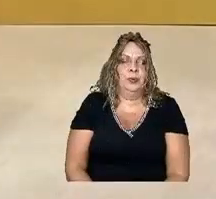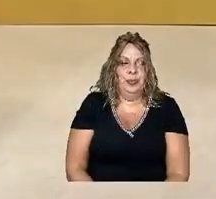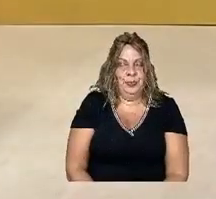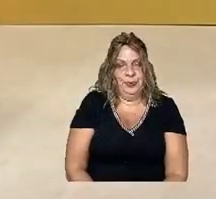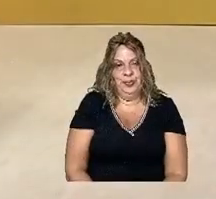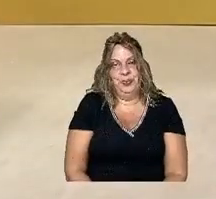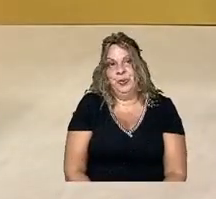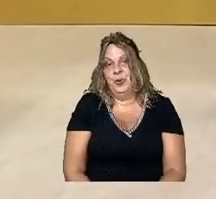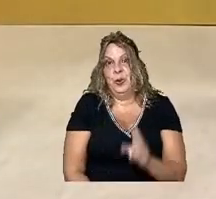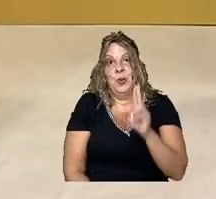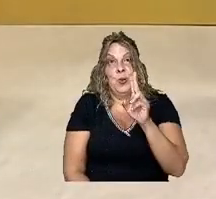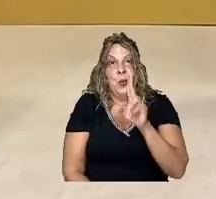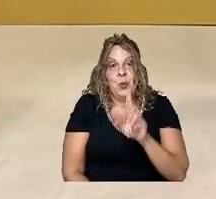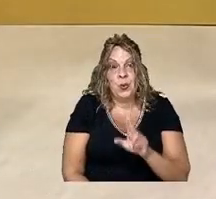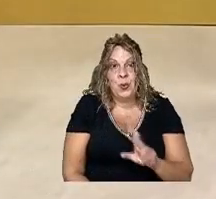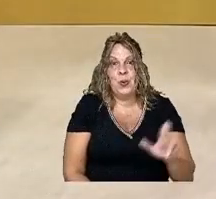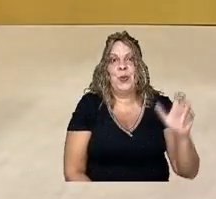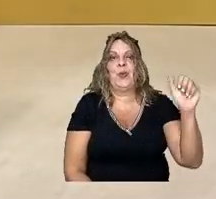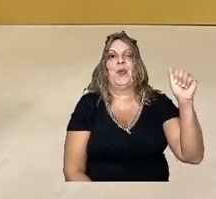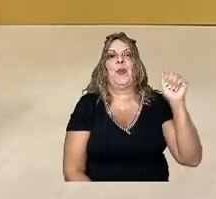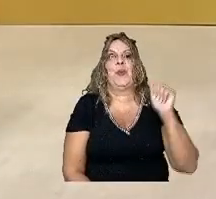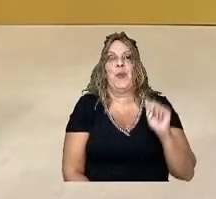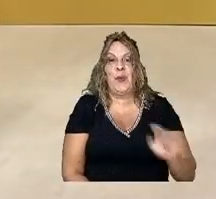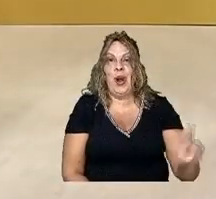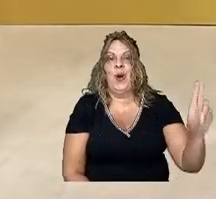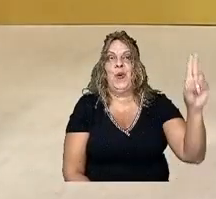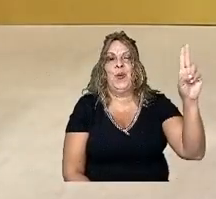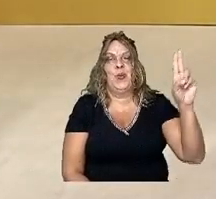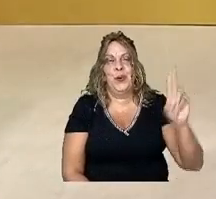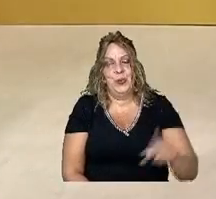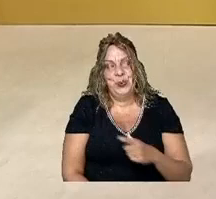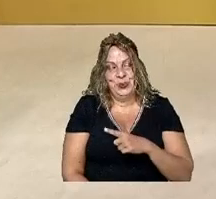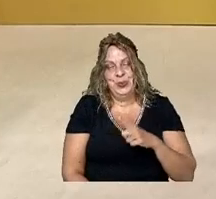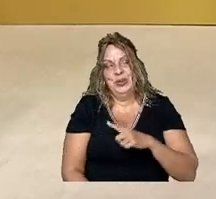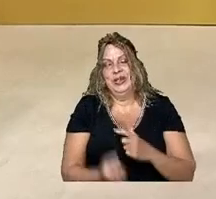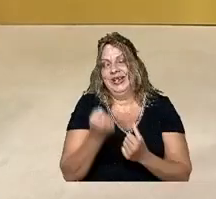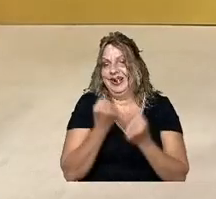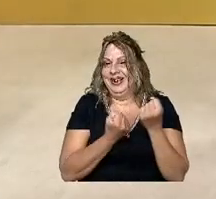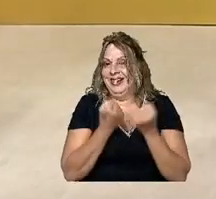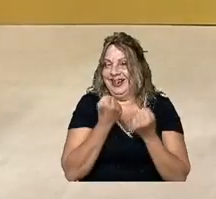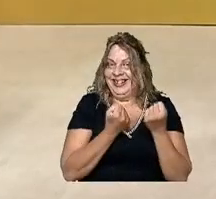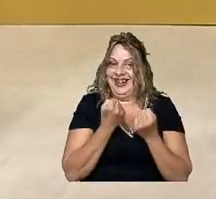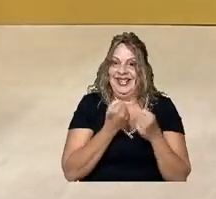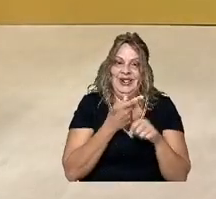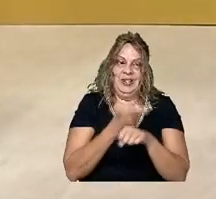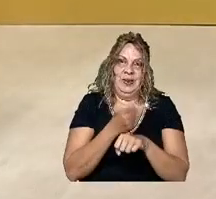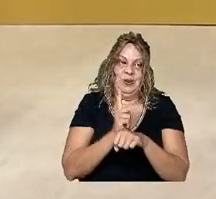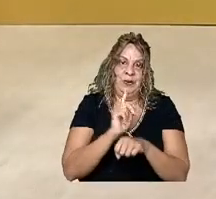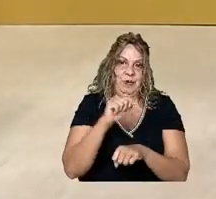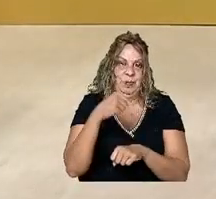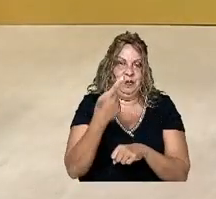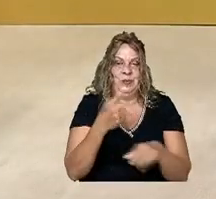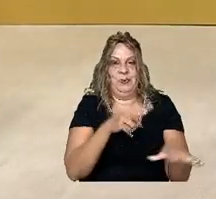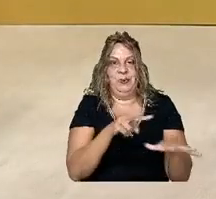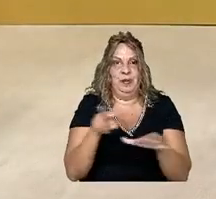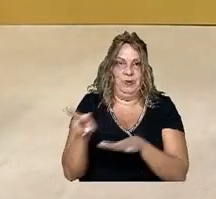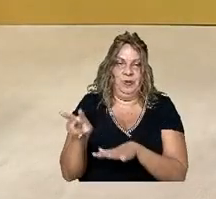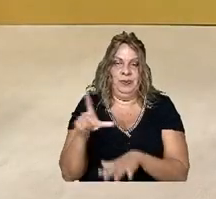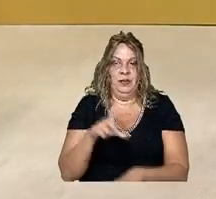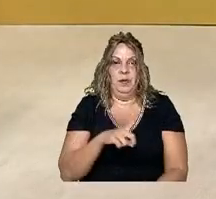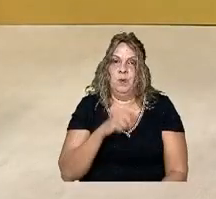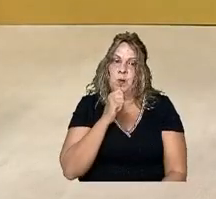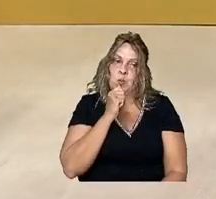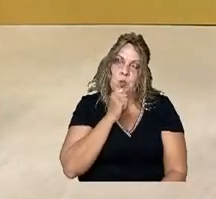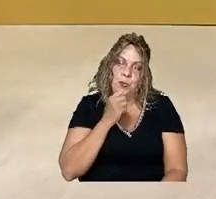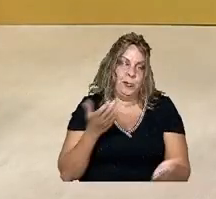gente, o que é isso? Pois é, tem show de carro na premiação da próxima semana para você que não